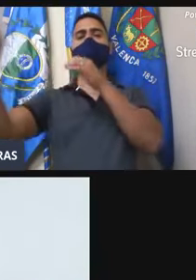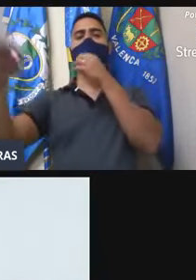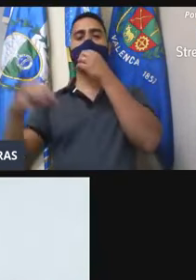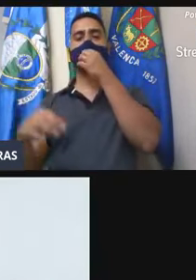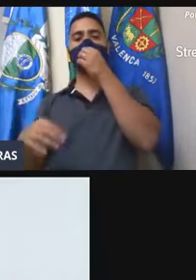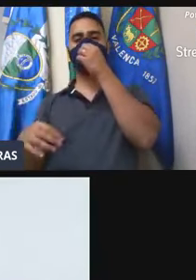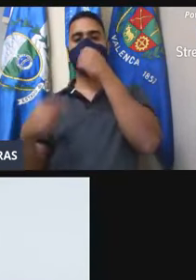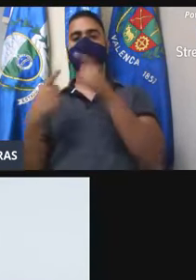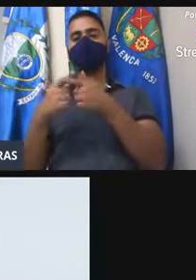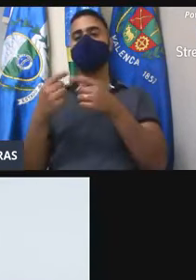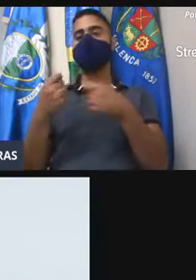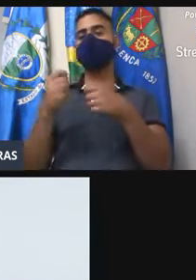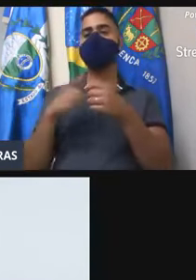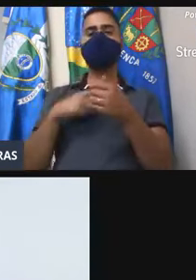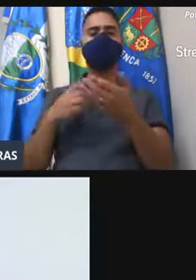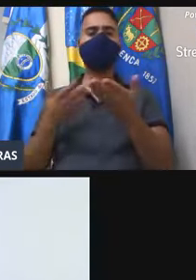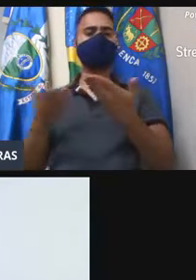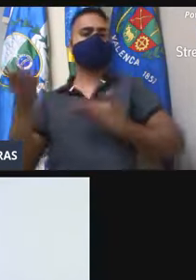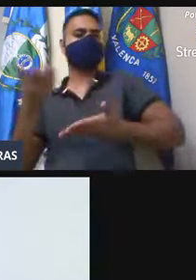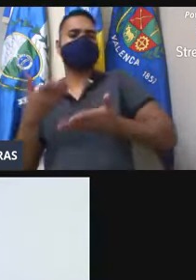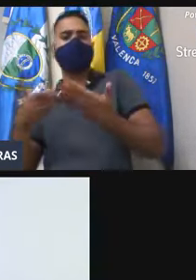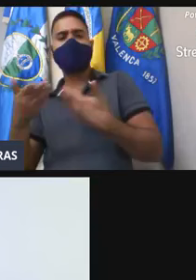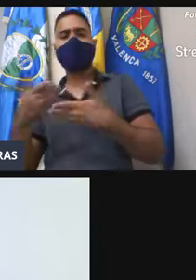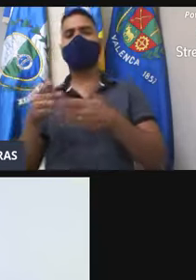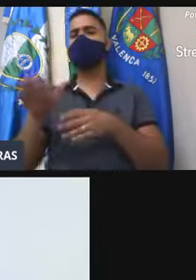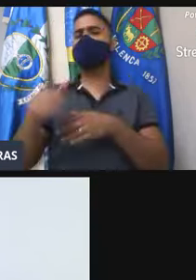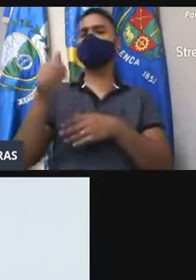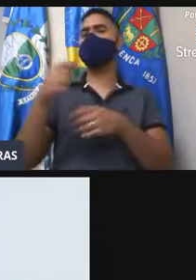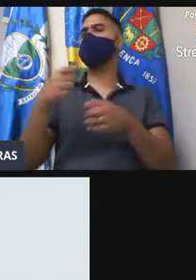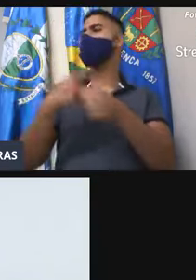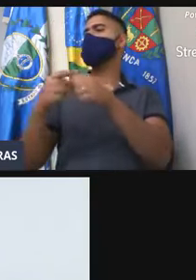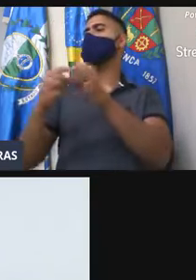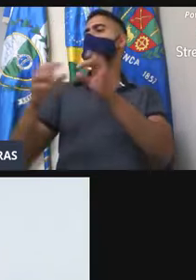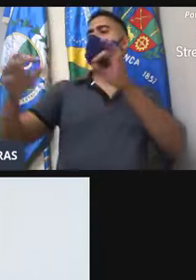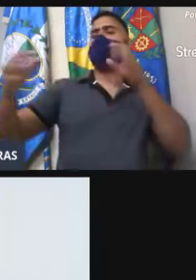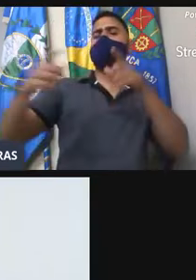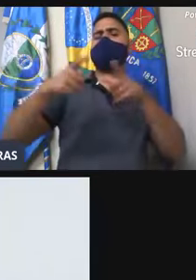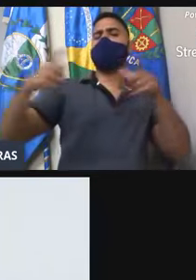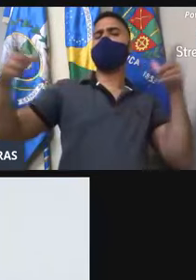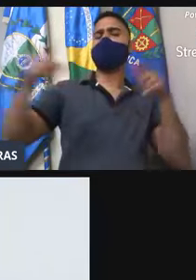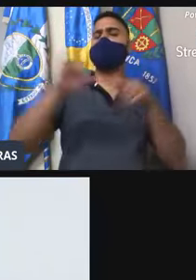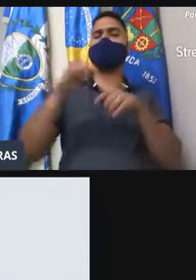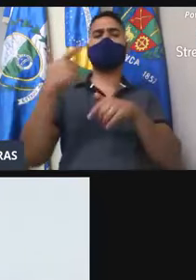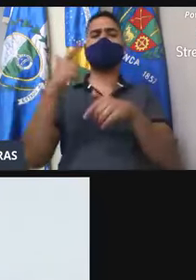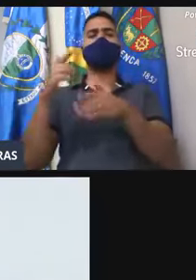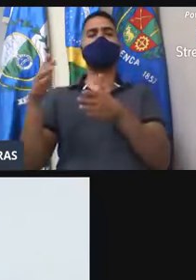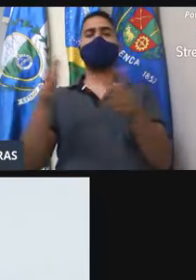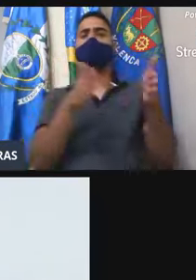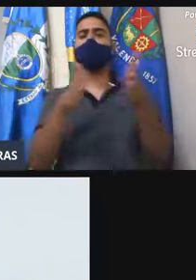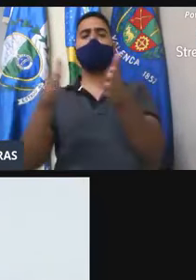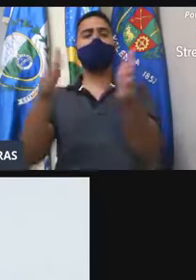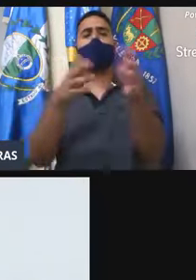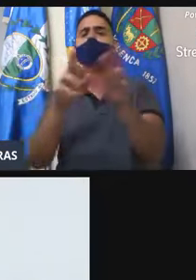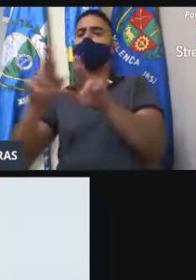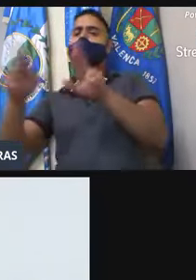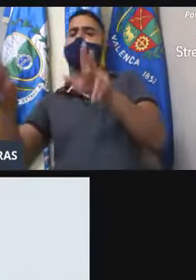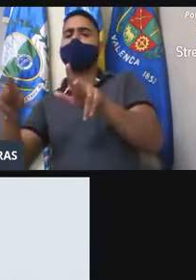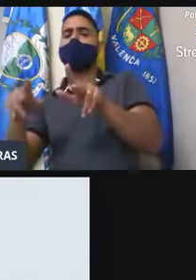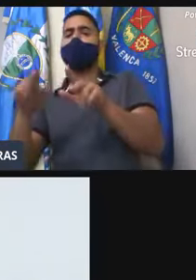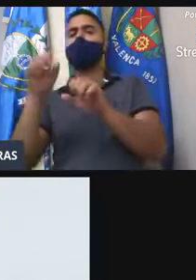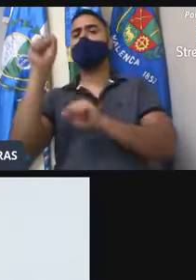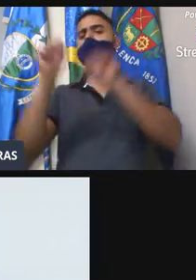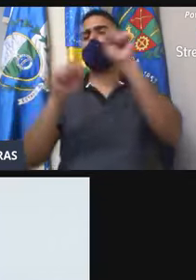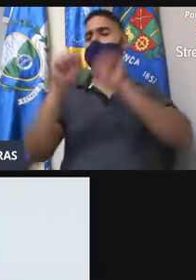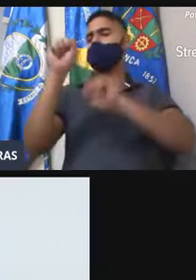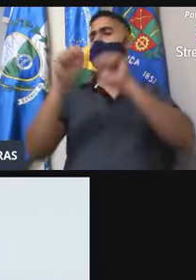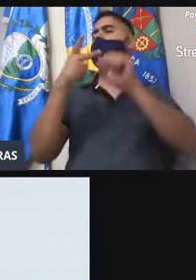gente precisa dinamizar essa cidade. Uma cidade desse tamanho, se a gente não tiver rotas alternativas e a empresa